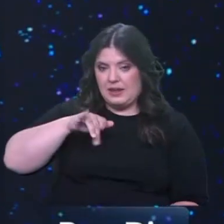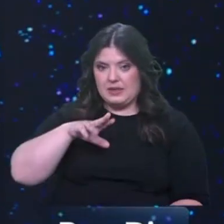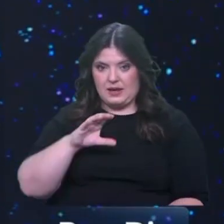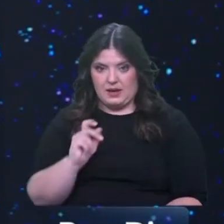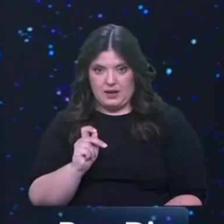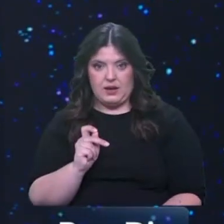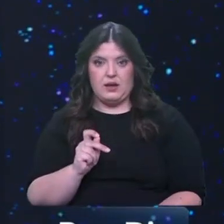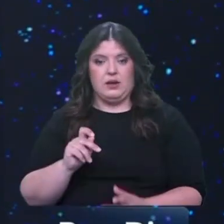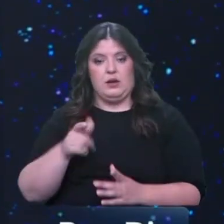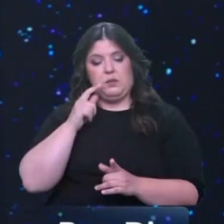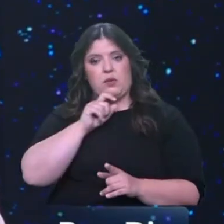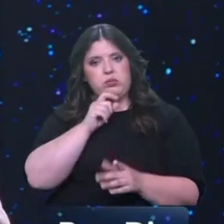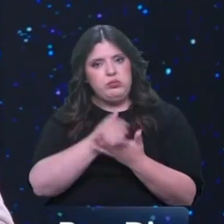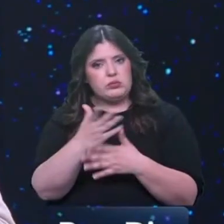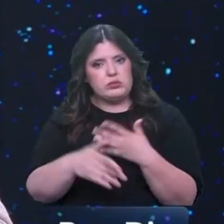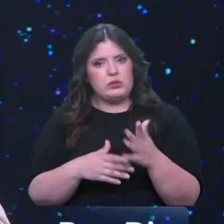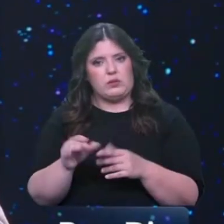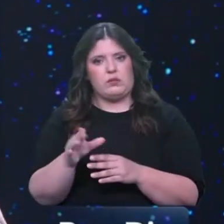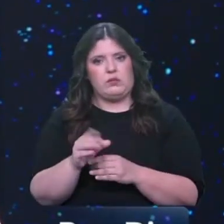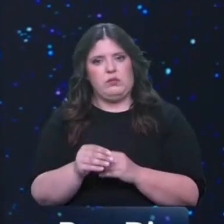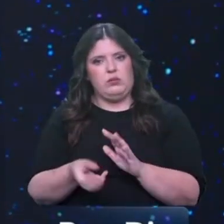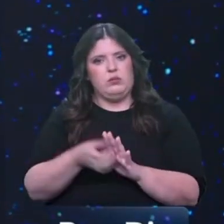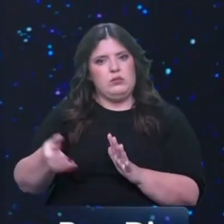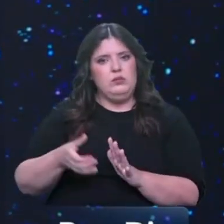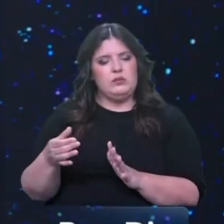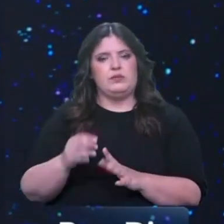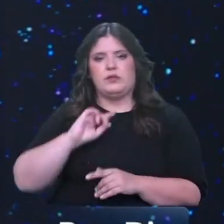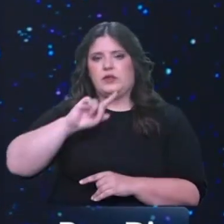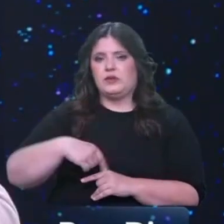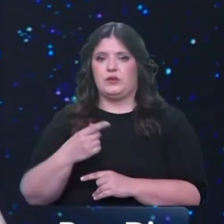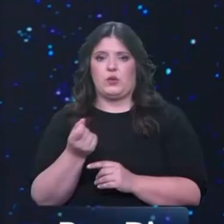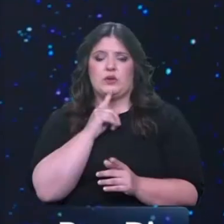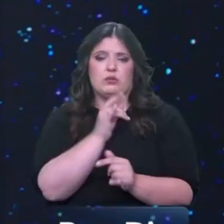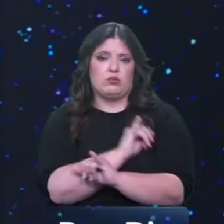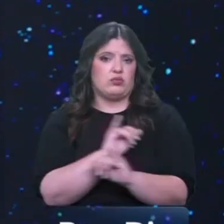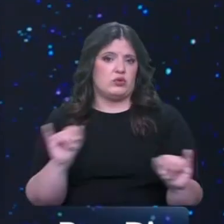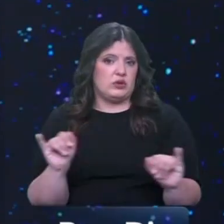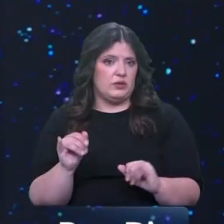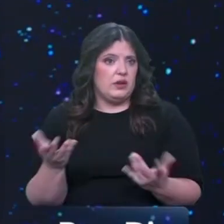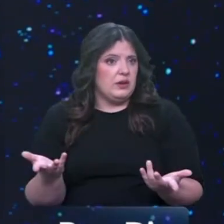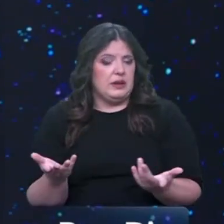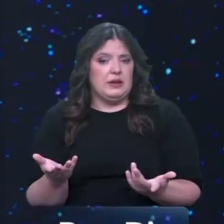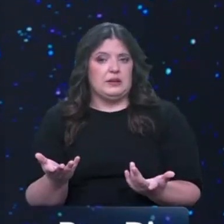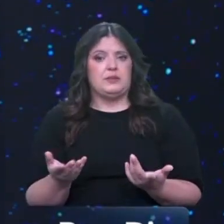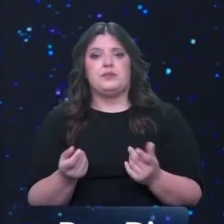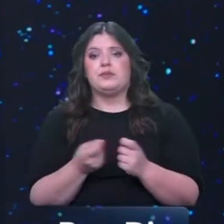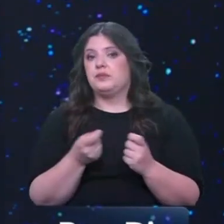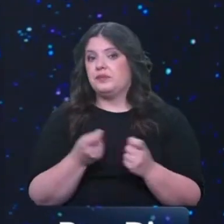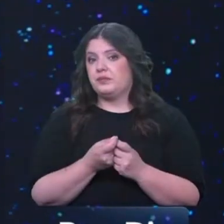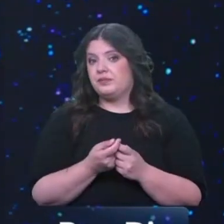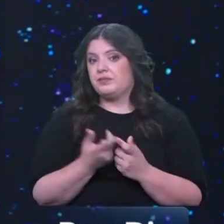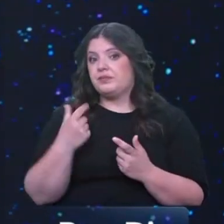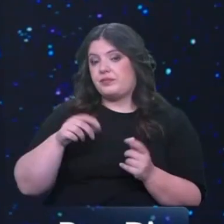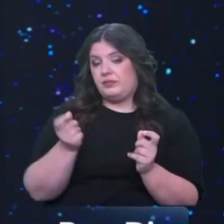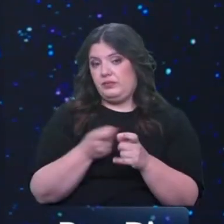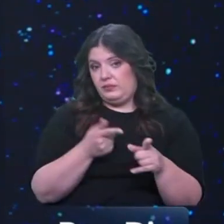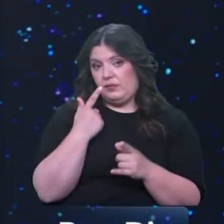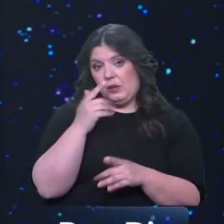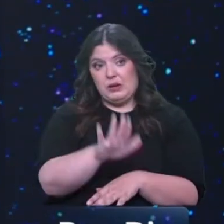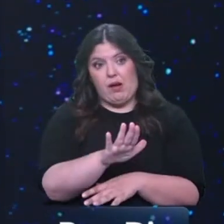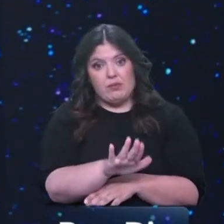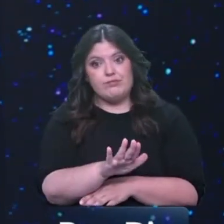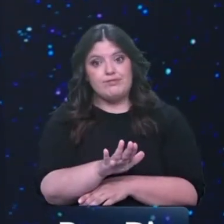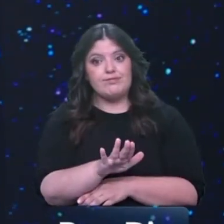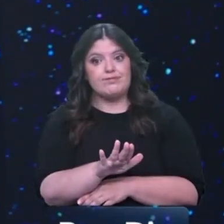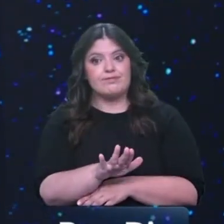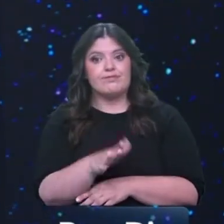sustentável este campo magnético deveriam ser muitíssimo complicadas. Deveria ser quase impossível encontrar campos magnéticos tão próximos das estrelas. Mas eles estão ali,